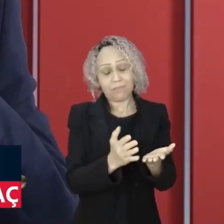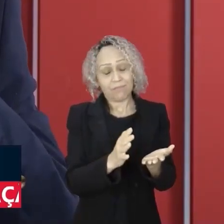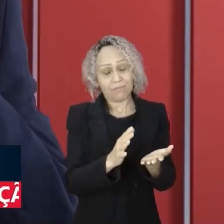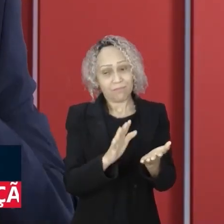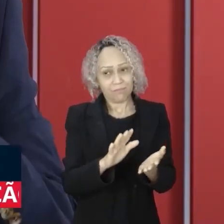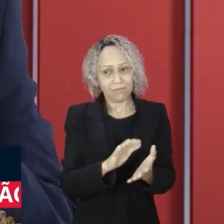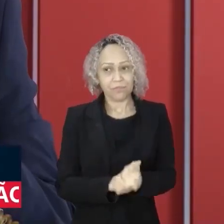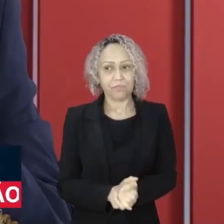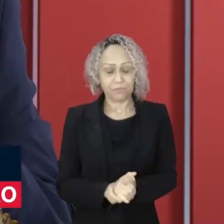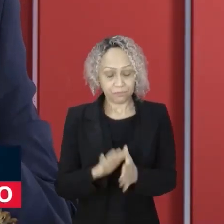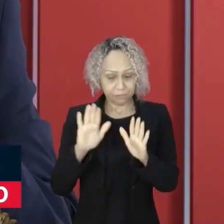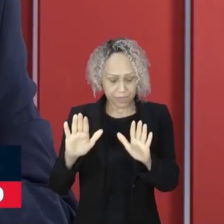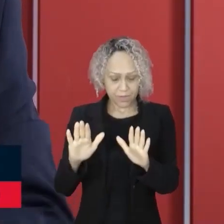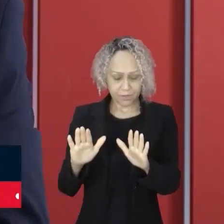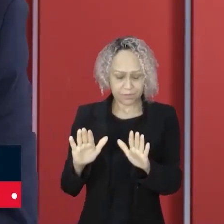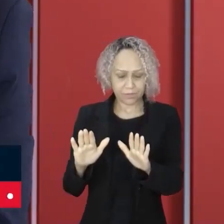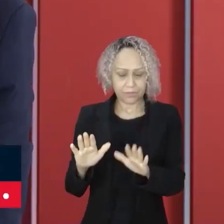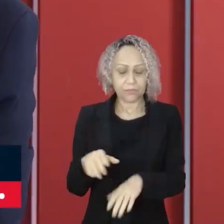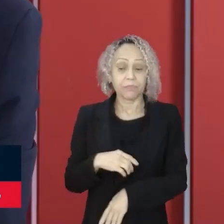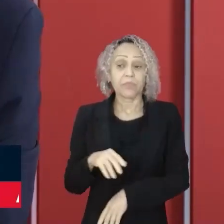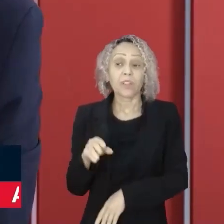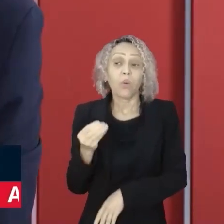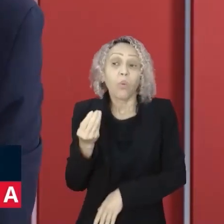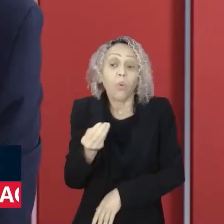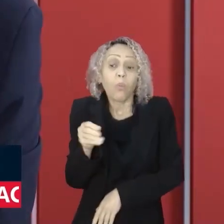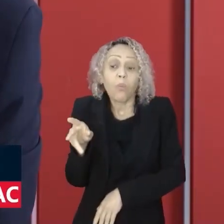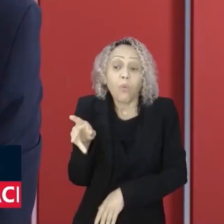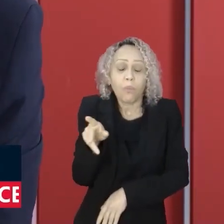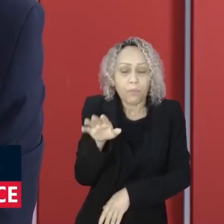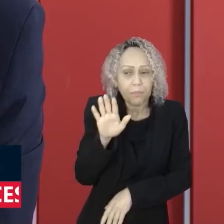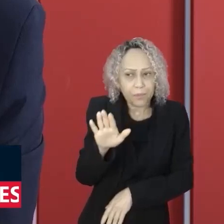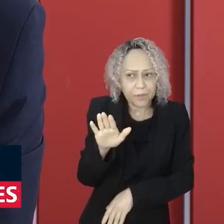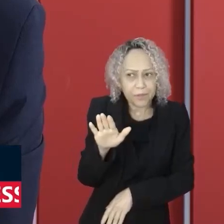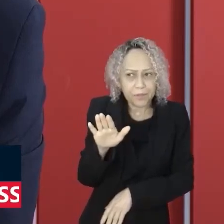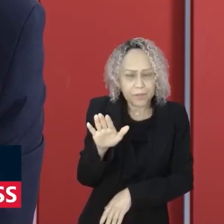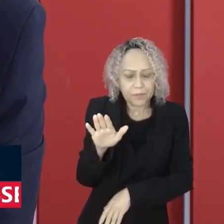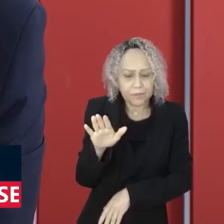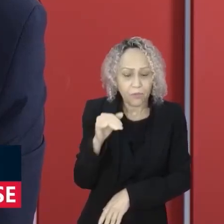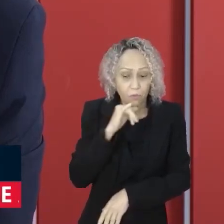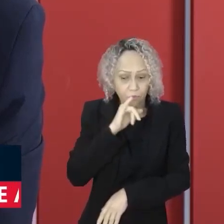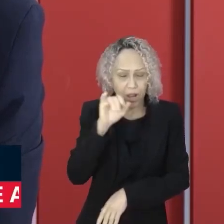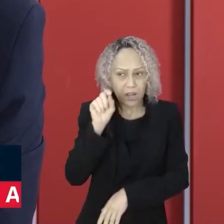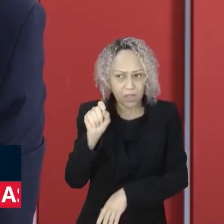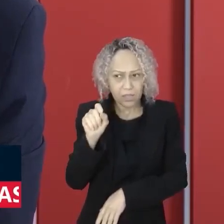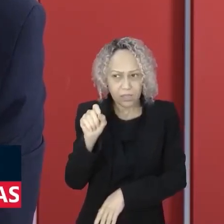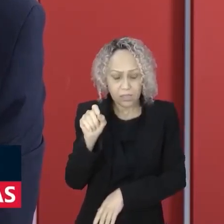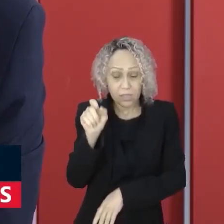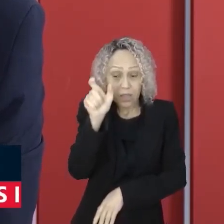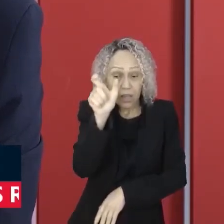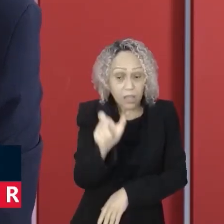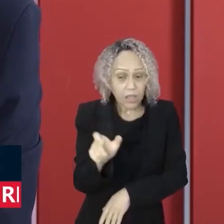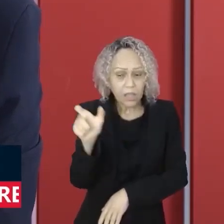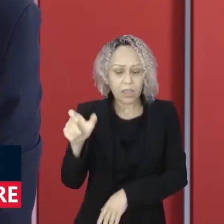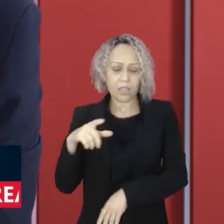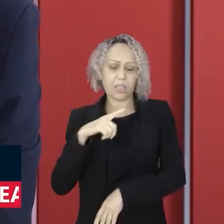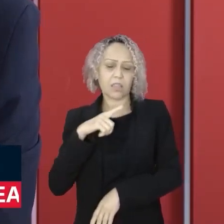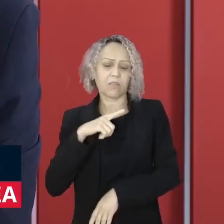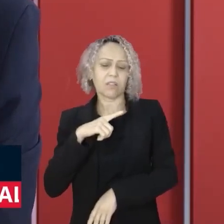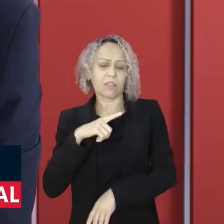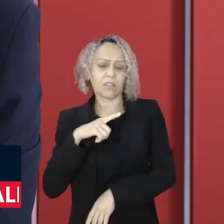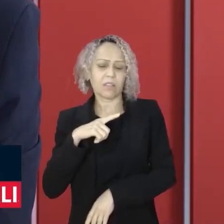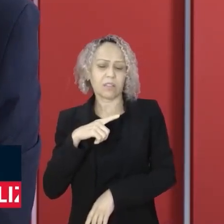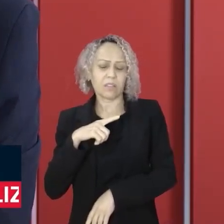coisa. Preciso falar aqui. Se tem alguém que vai dizer que